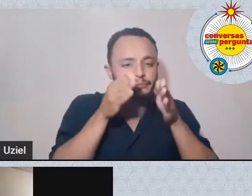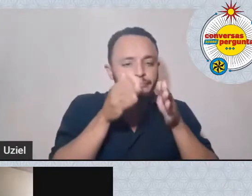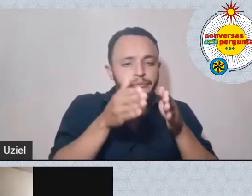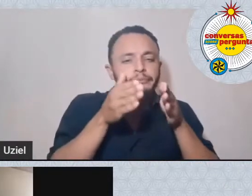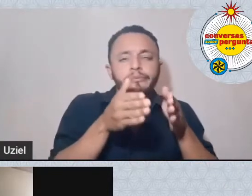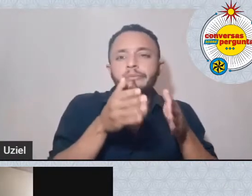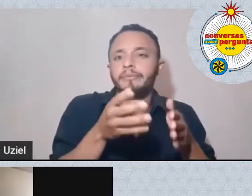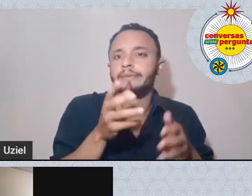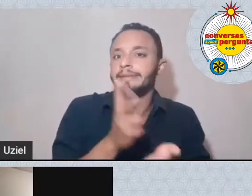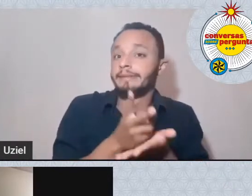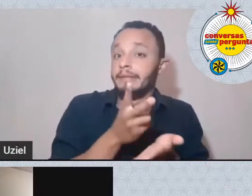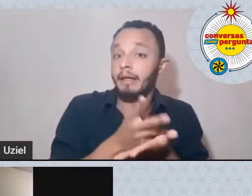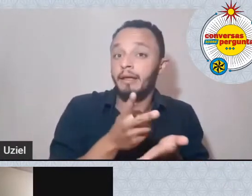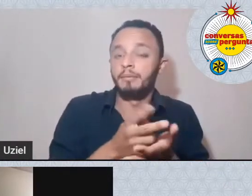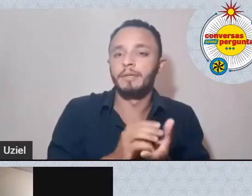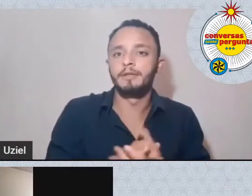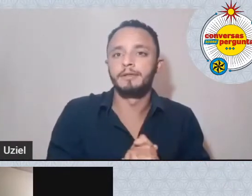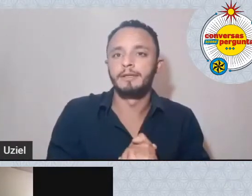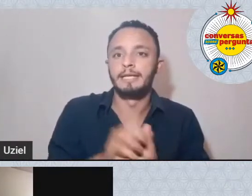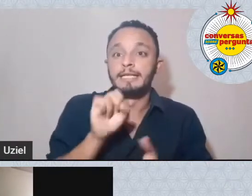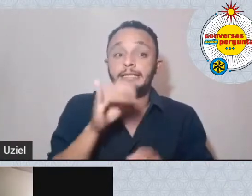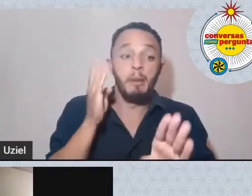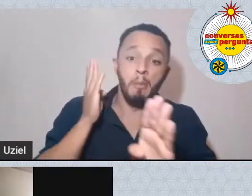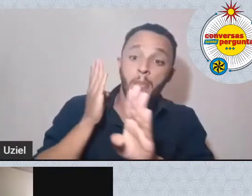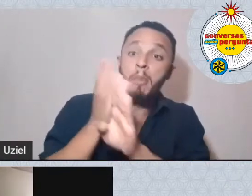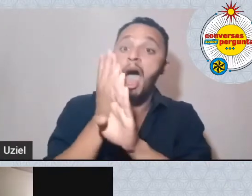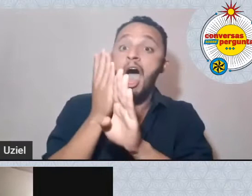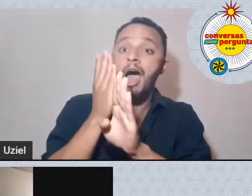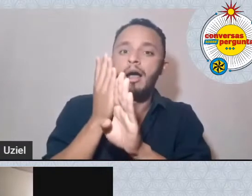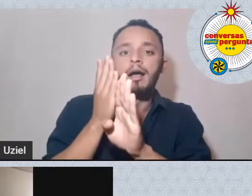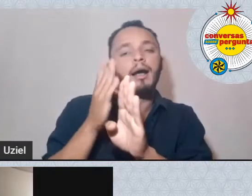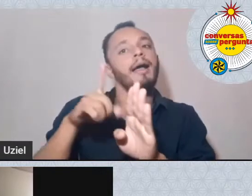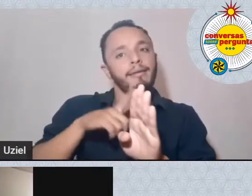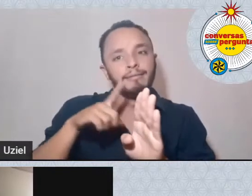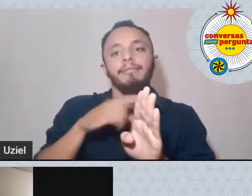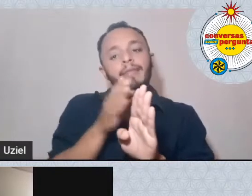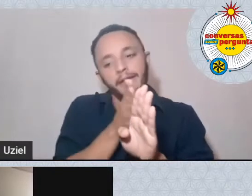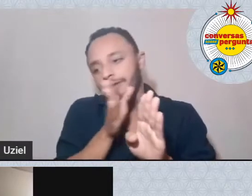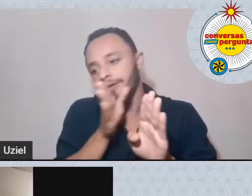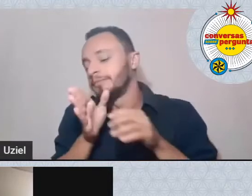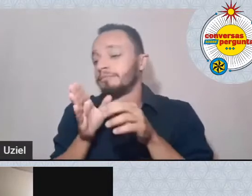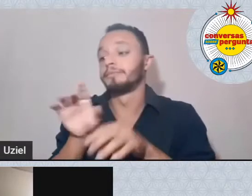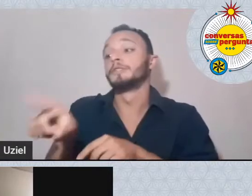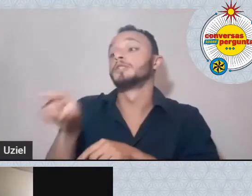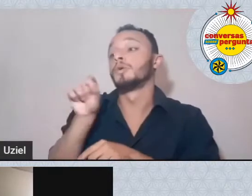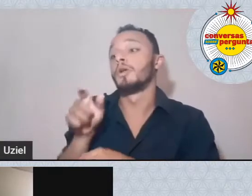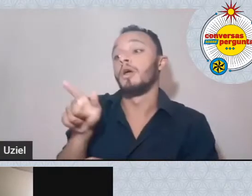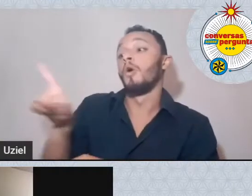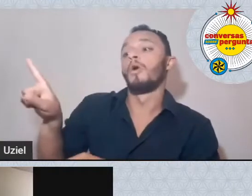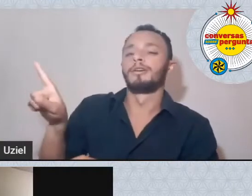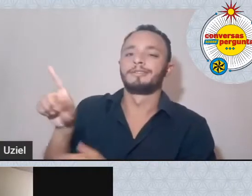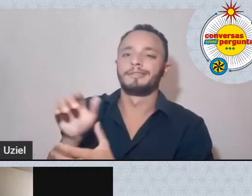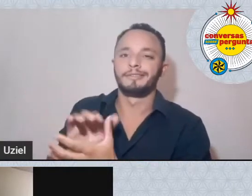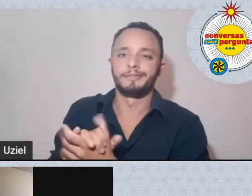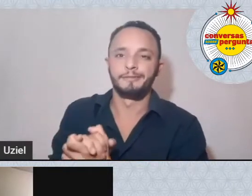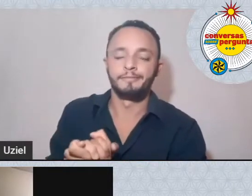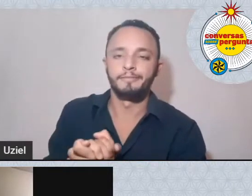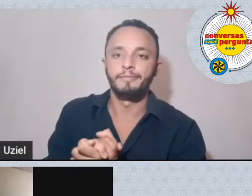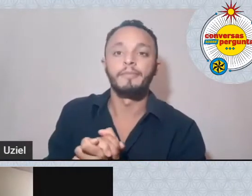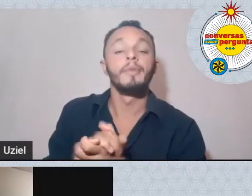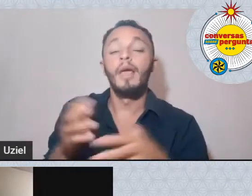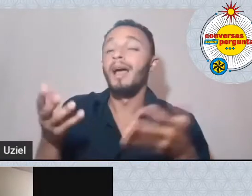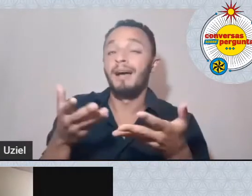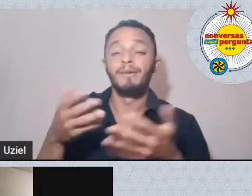tomar outras decisões. Né? Agora, o que tem acontecido no passado mais recente da cultura, da experiência